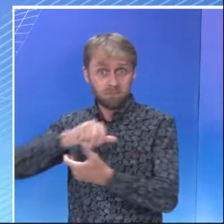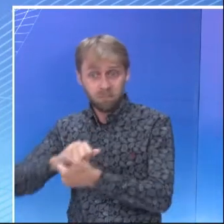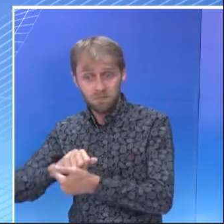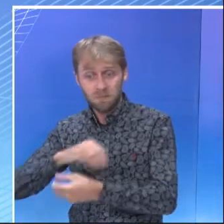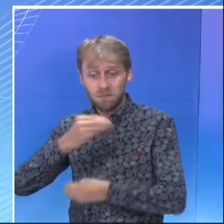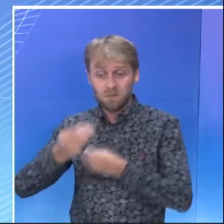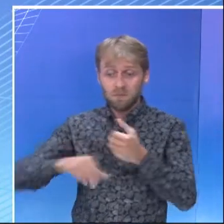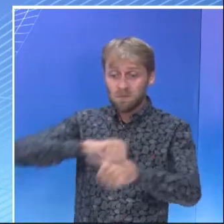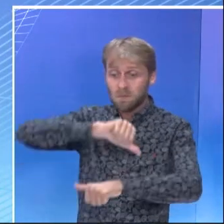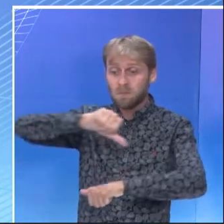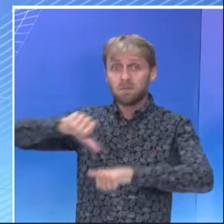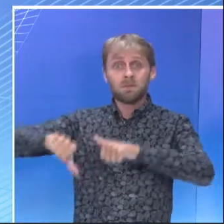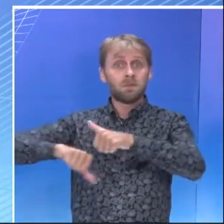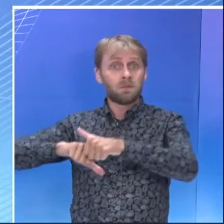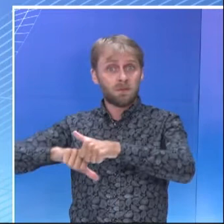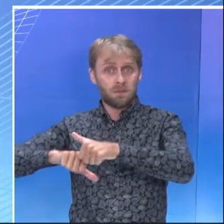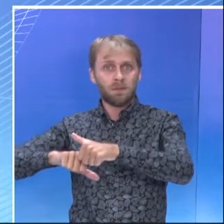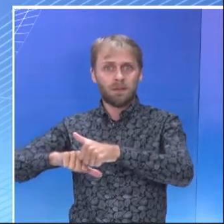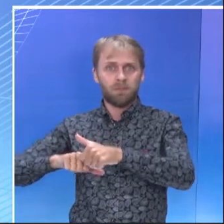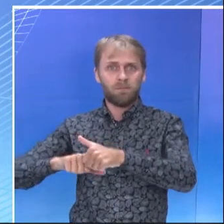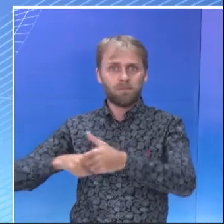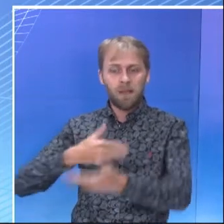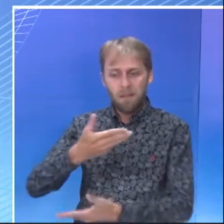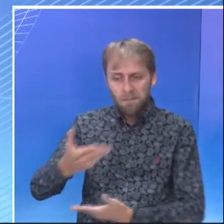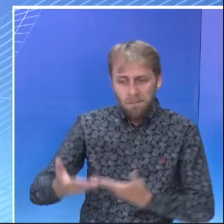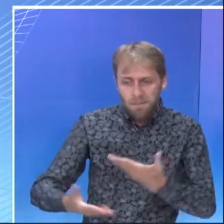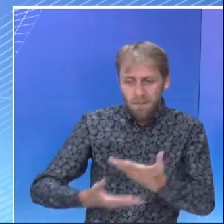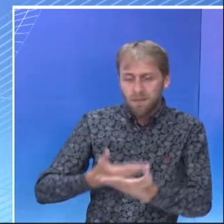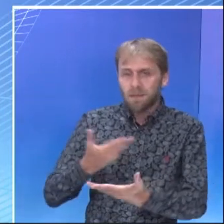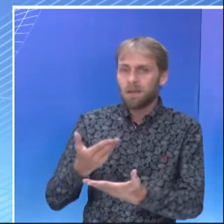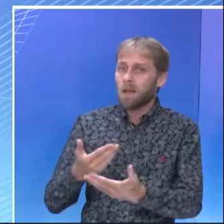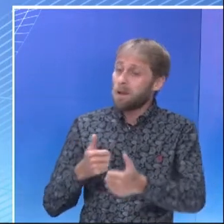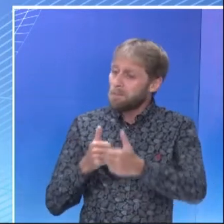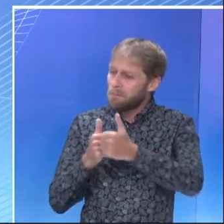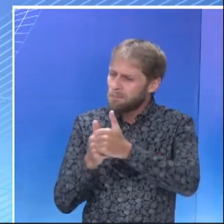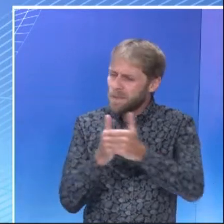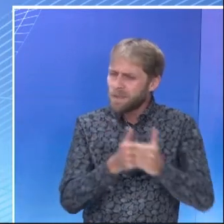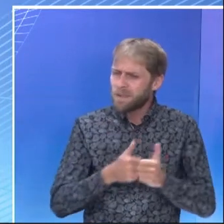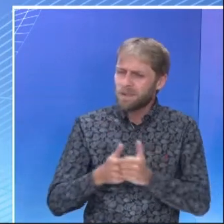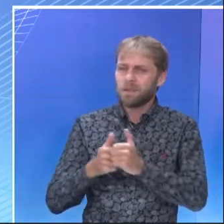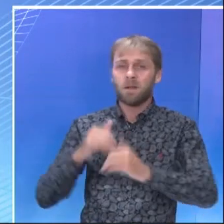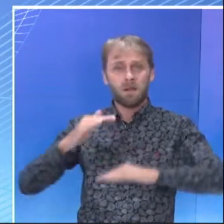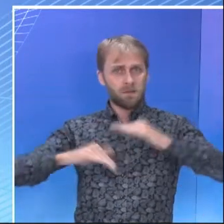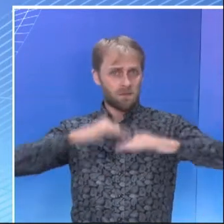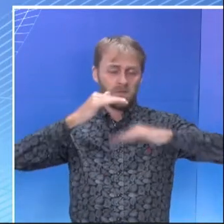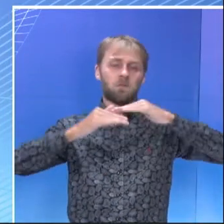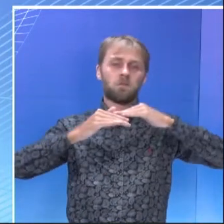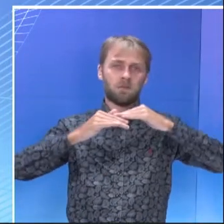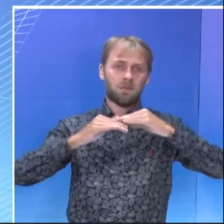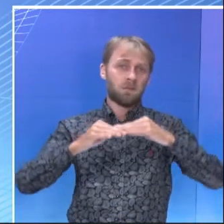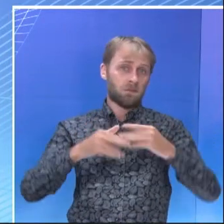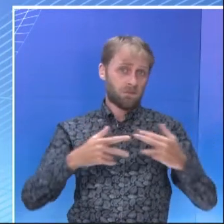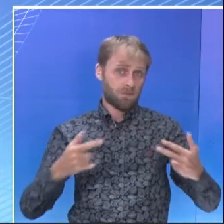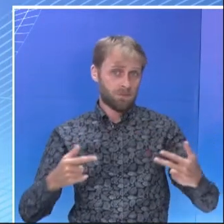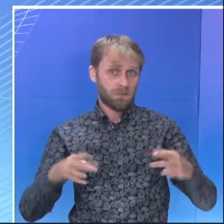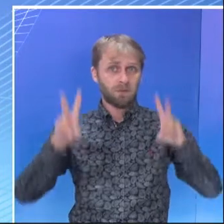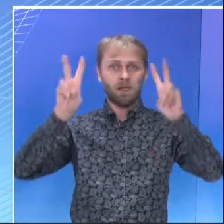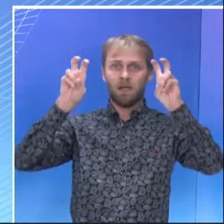ao seu redor, a tecnologia, está sempre antenado com esses assuntos que está sempre em